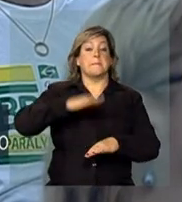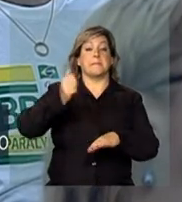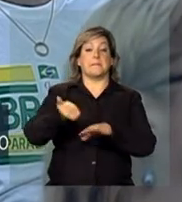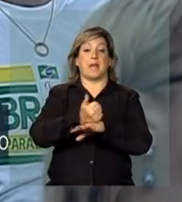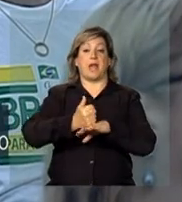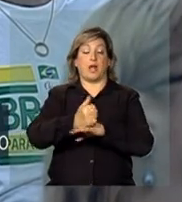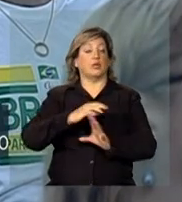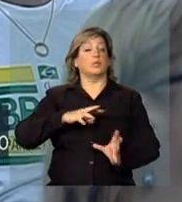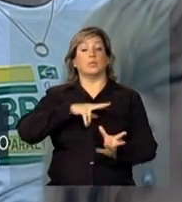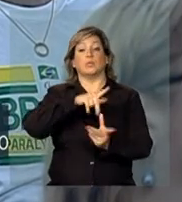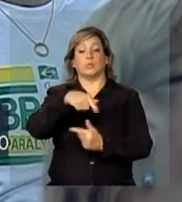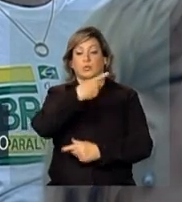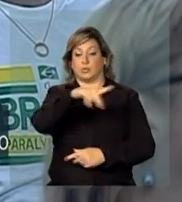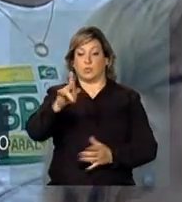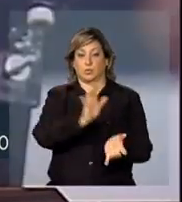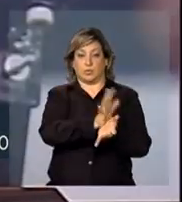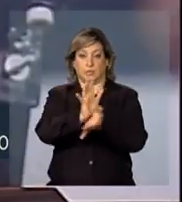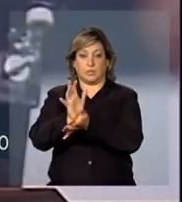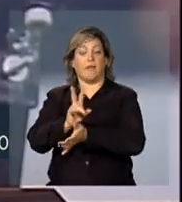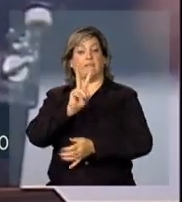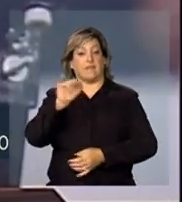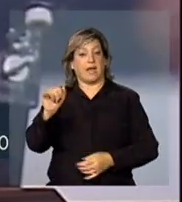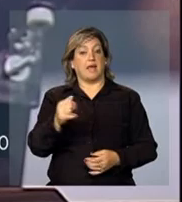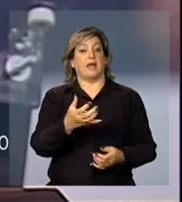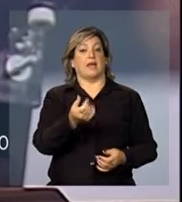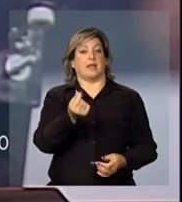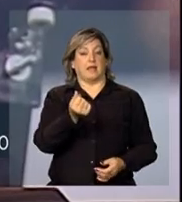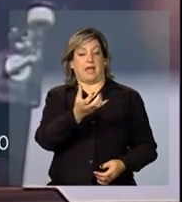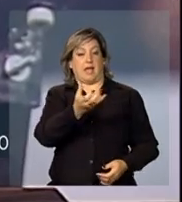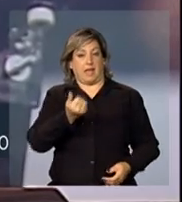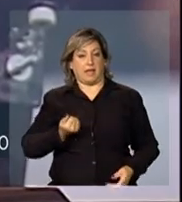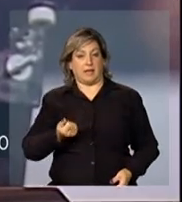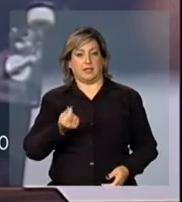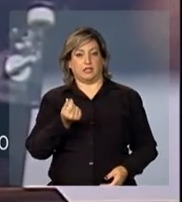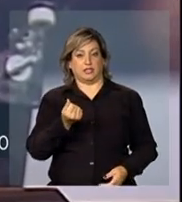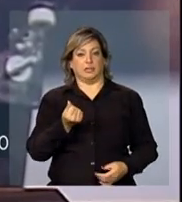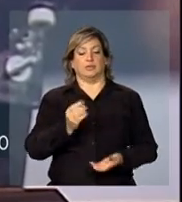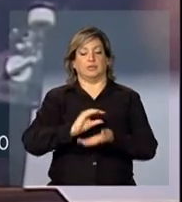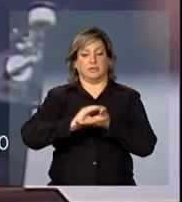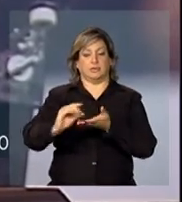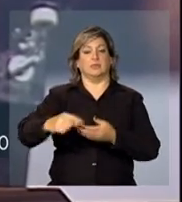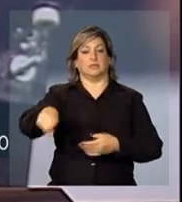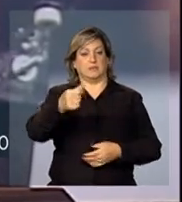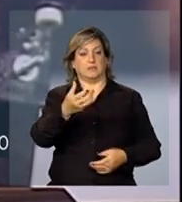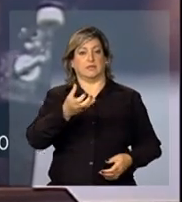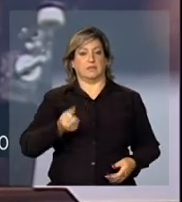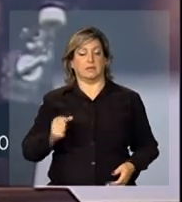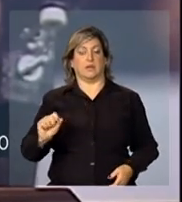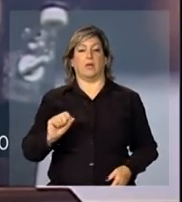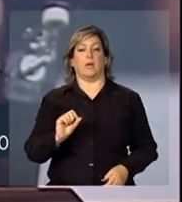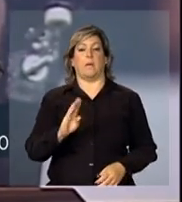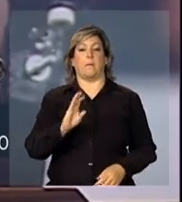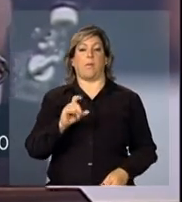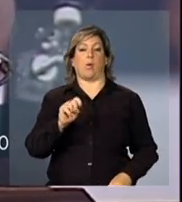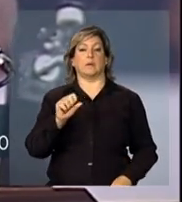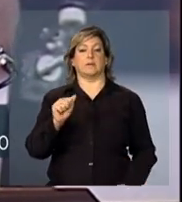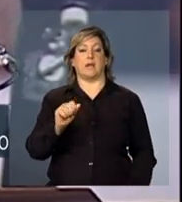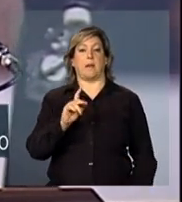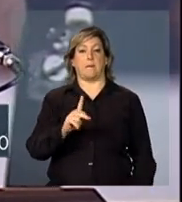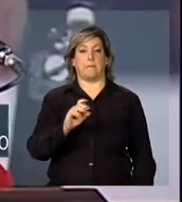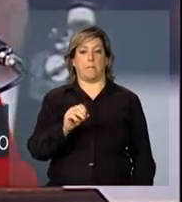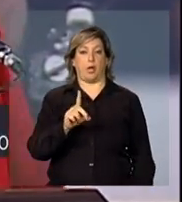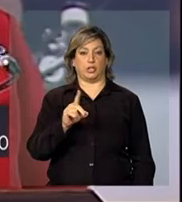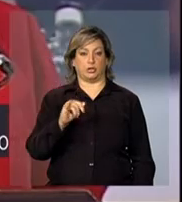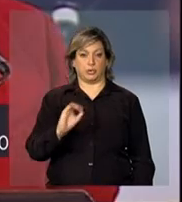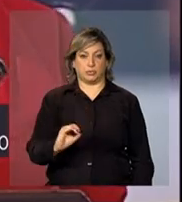mundo em suas modalidades vão receber apoio financeiro por meio da bolsa pode uma das